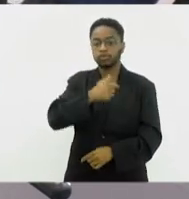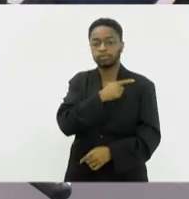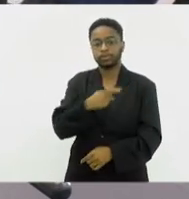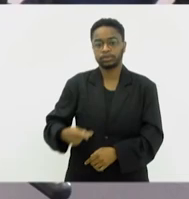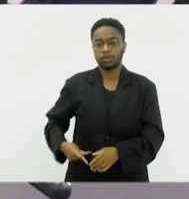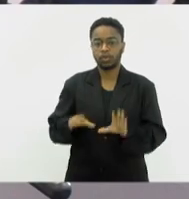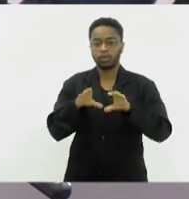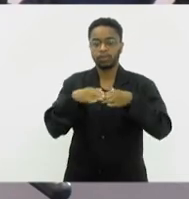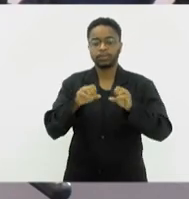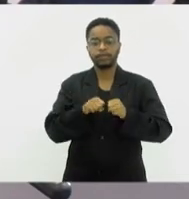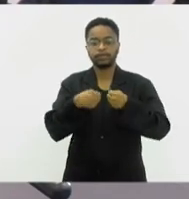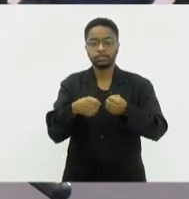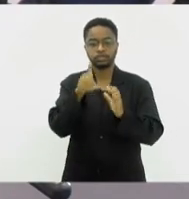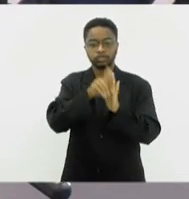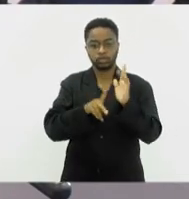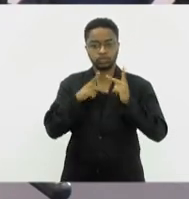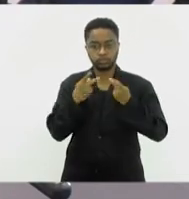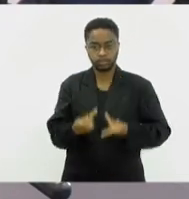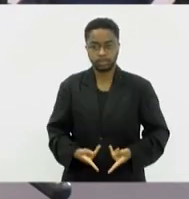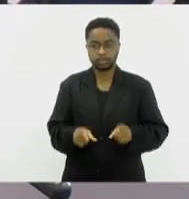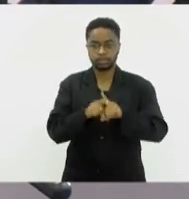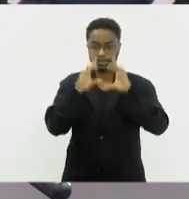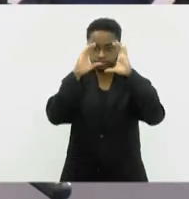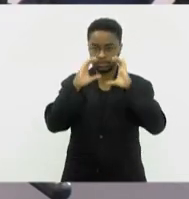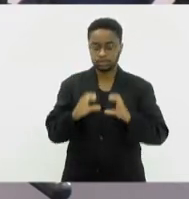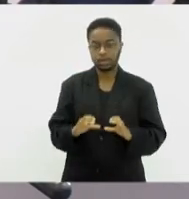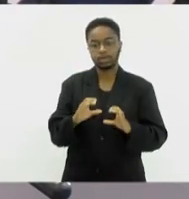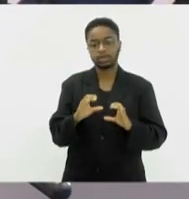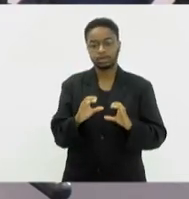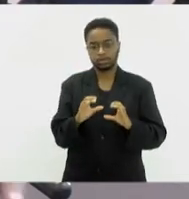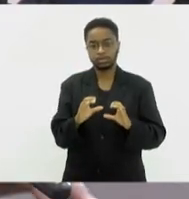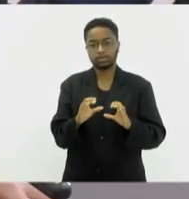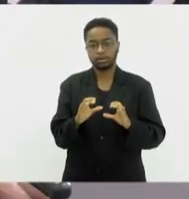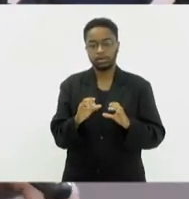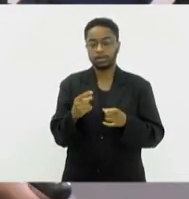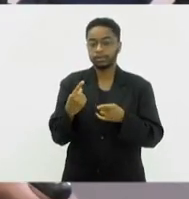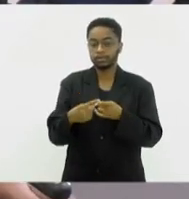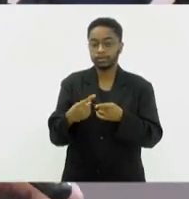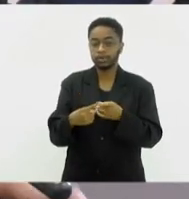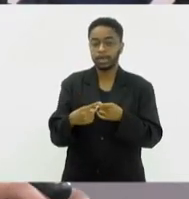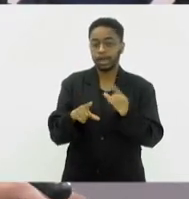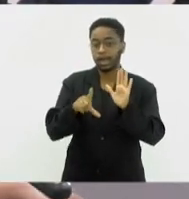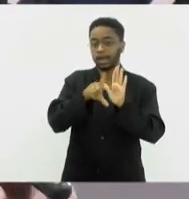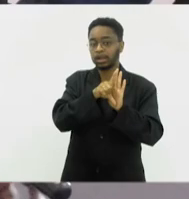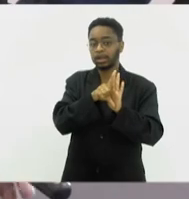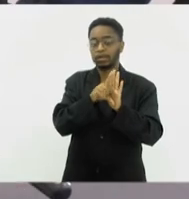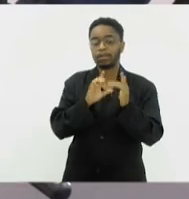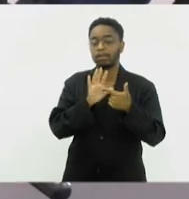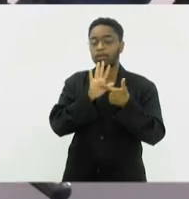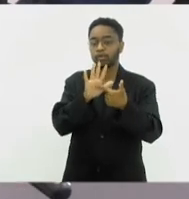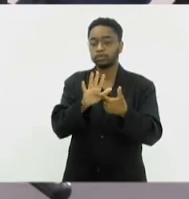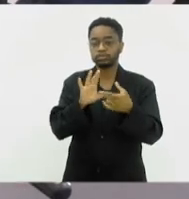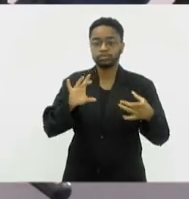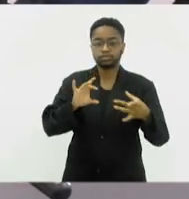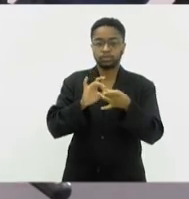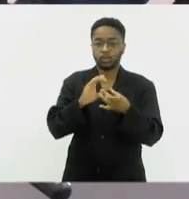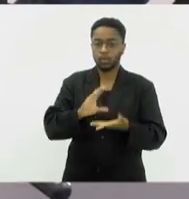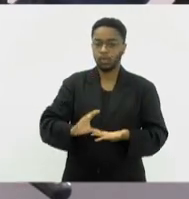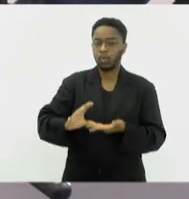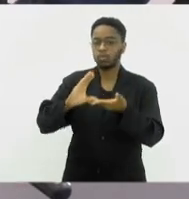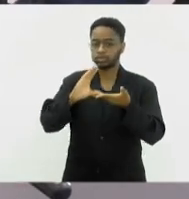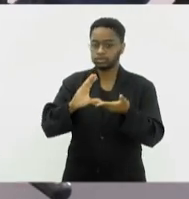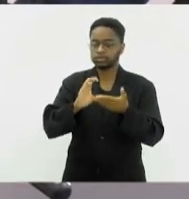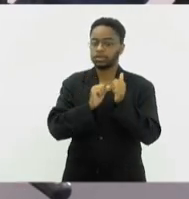Comissão de Defesa dos Direitos Humanos e Cidadania, da qual, segundo a força da lei, faz parte do conselho